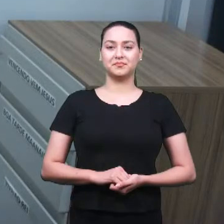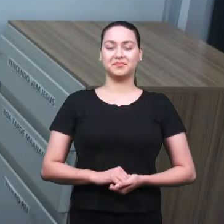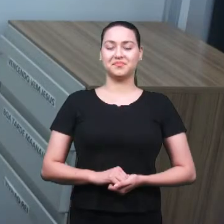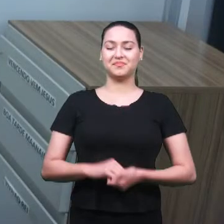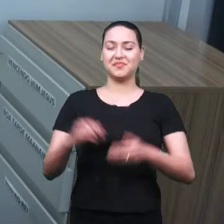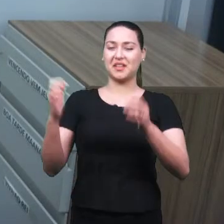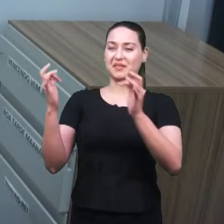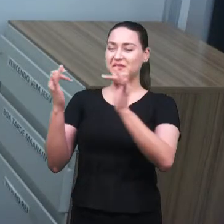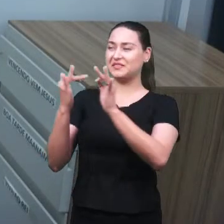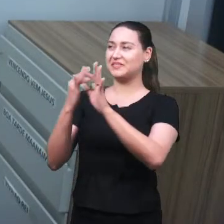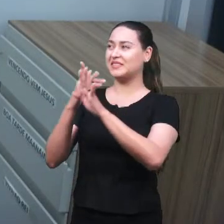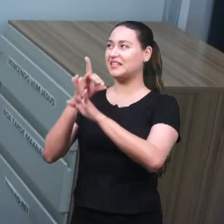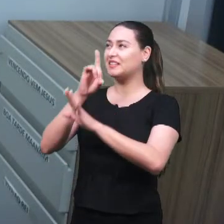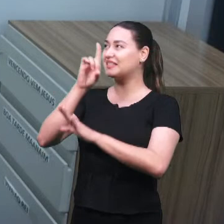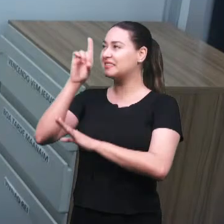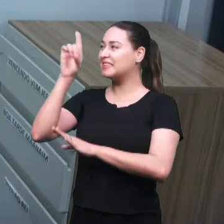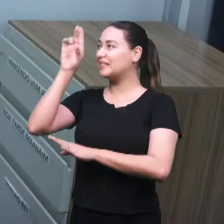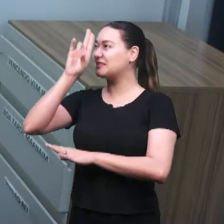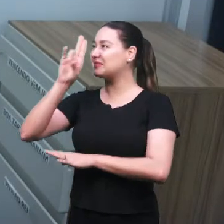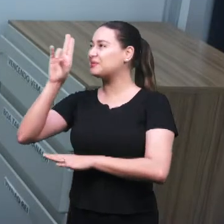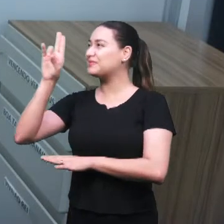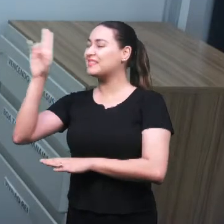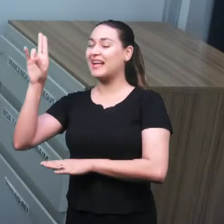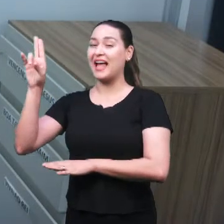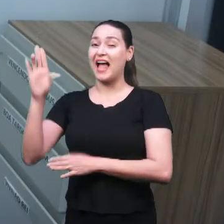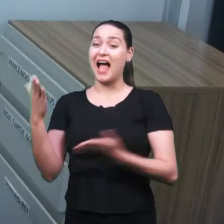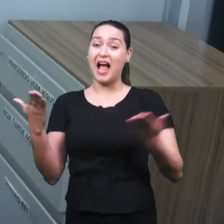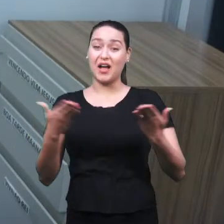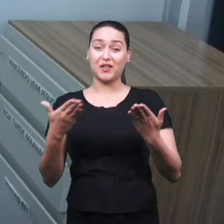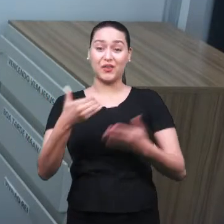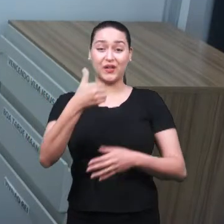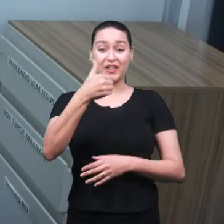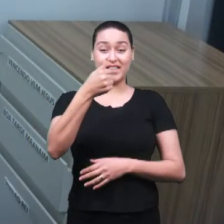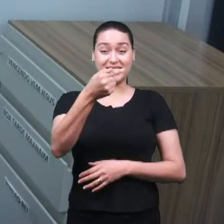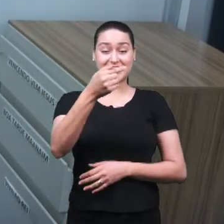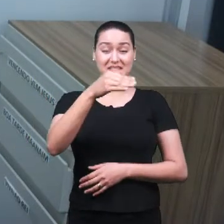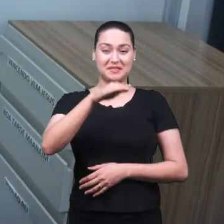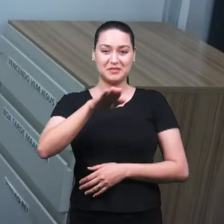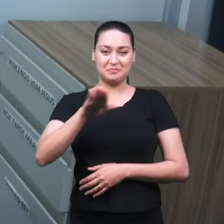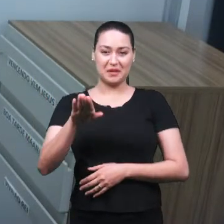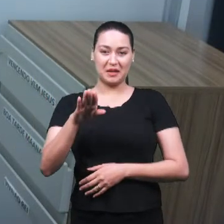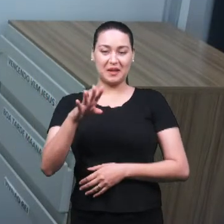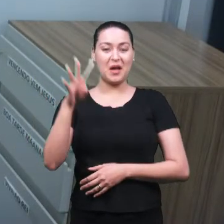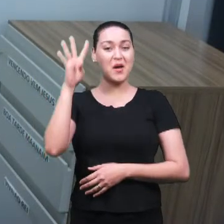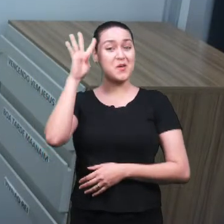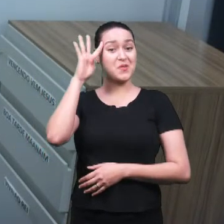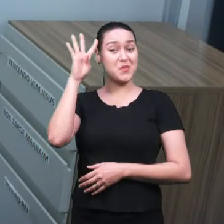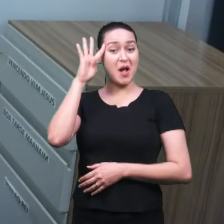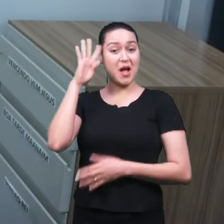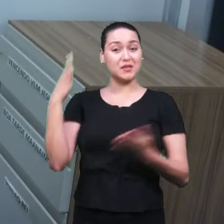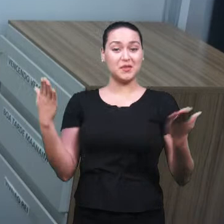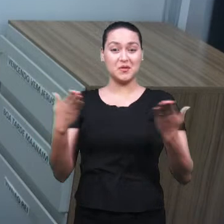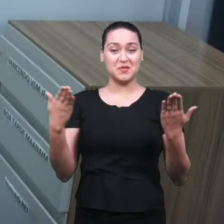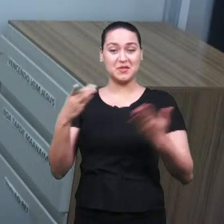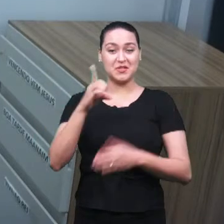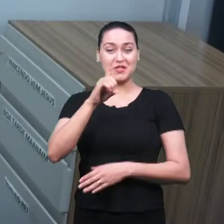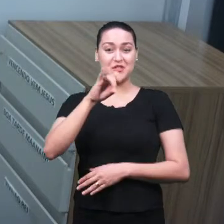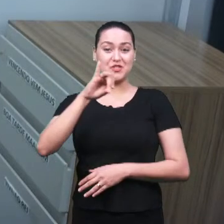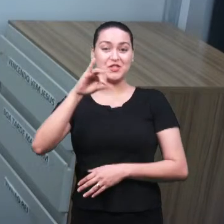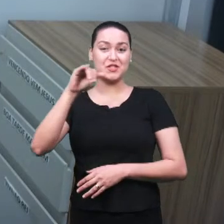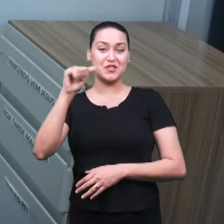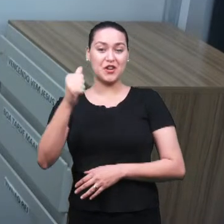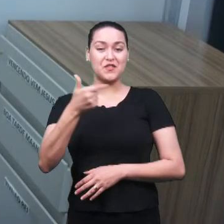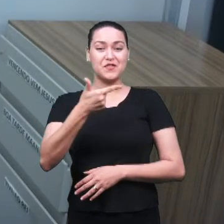Louvado seja o nome do nosso Deus. 19h30 desta quarta-feira, hoje, dia 26 de